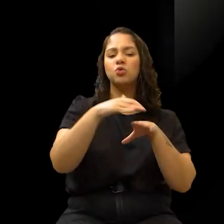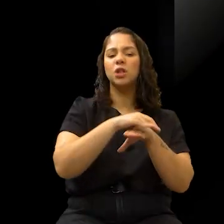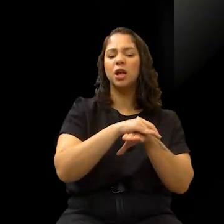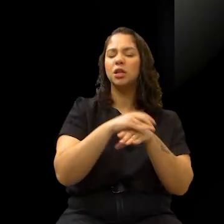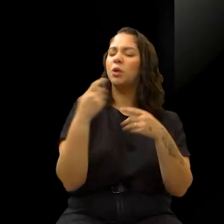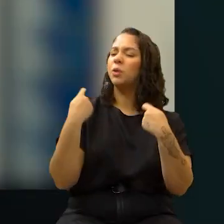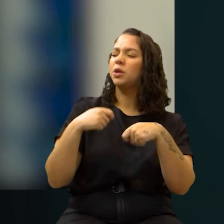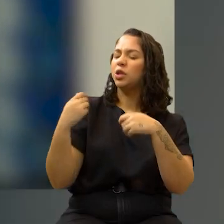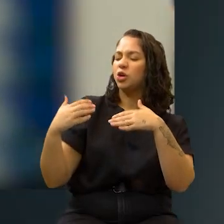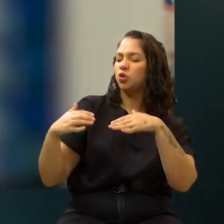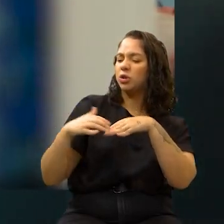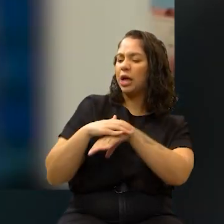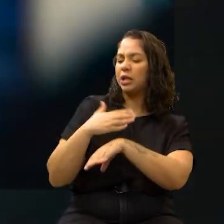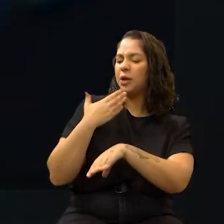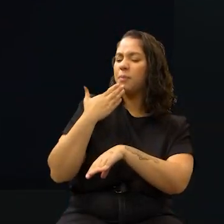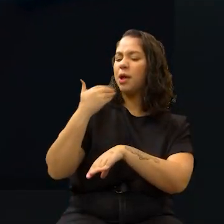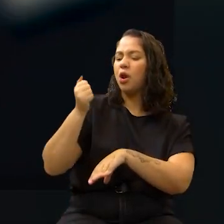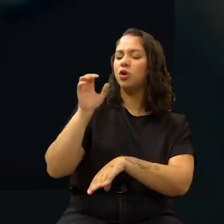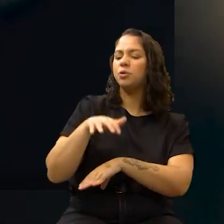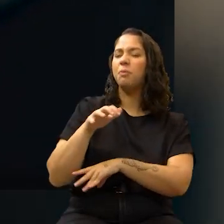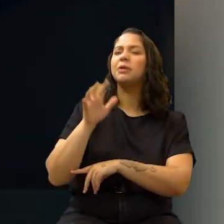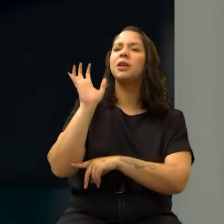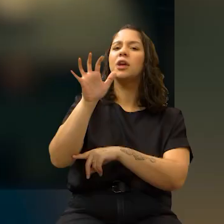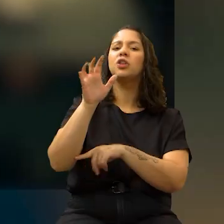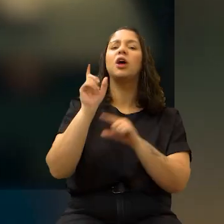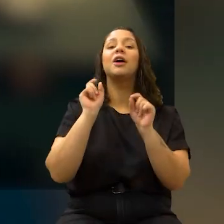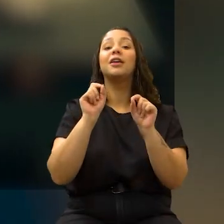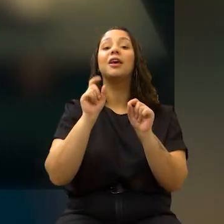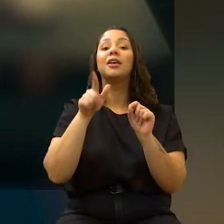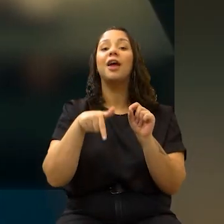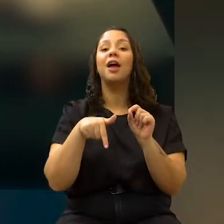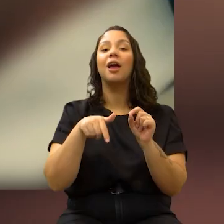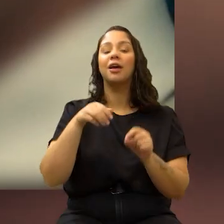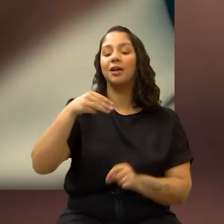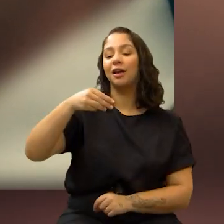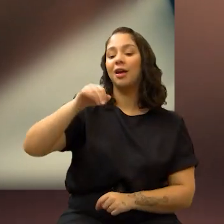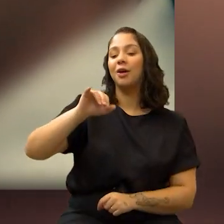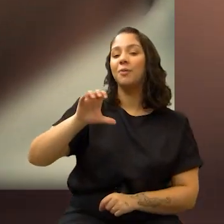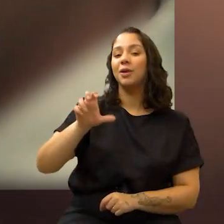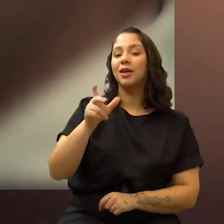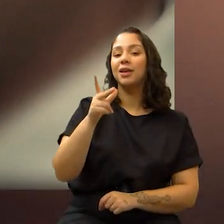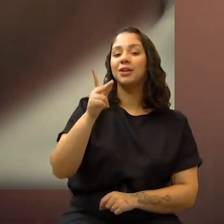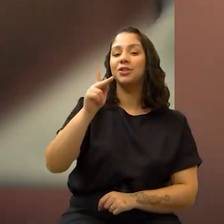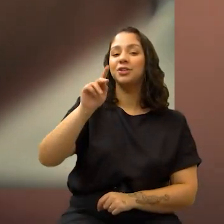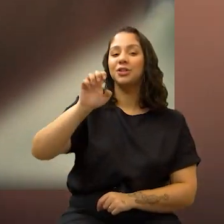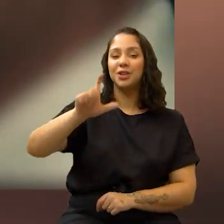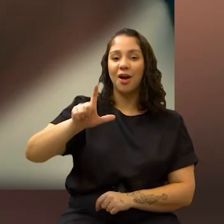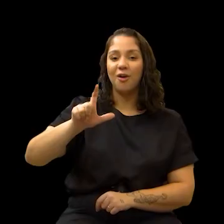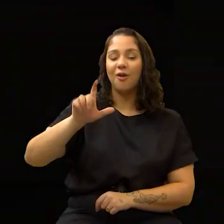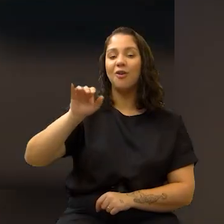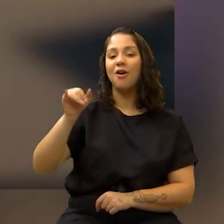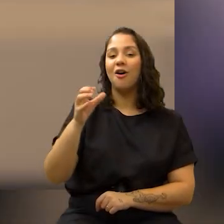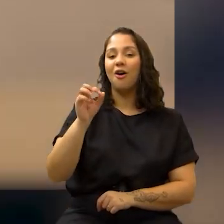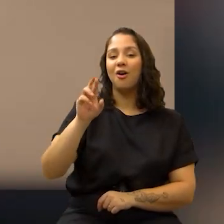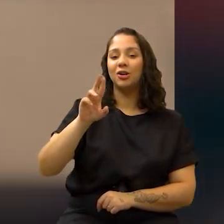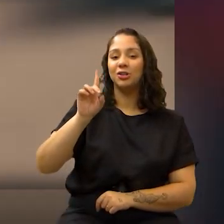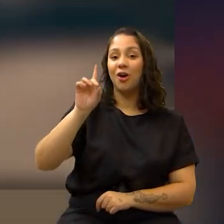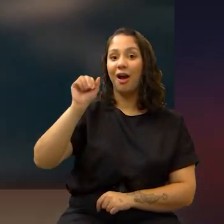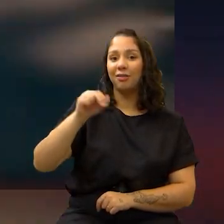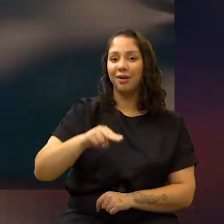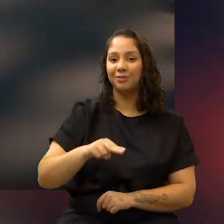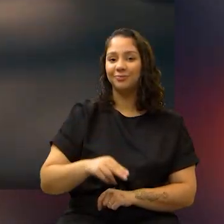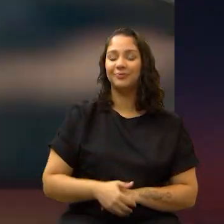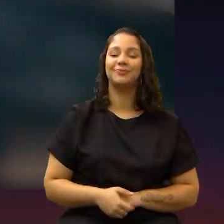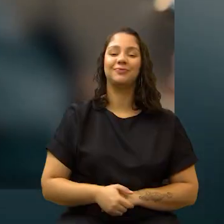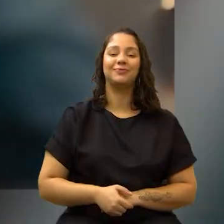Eu preciso do melhor tênis de basquete que já foi feito. Quem é o jogador? Michael Jordan.